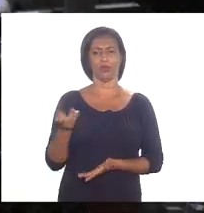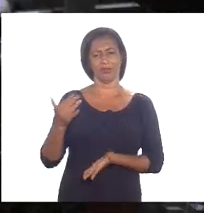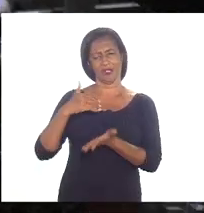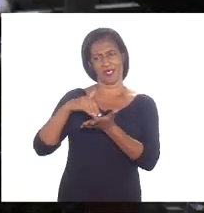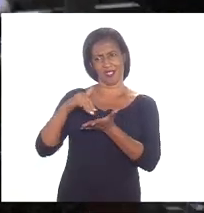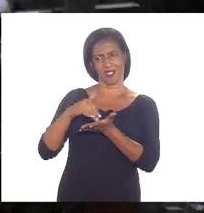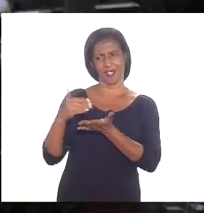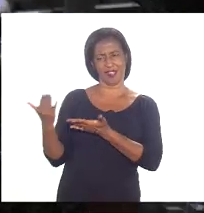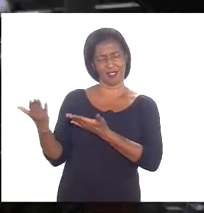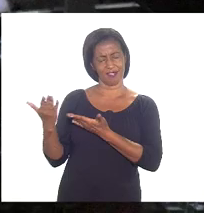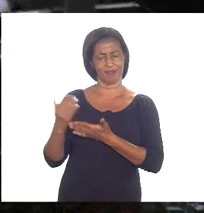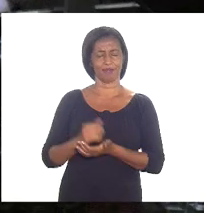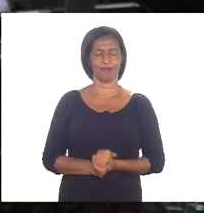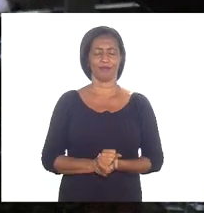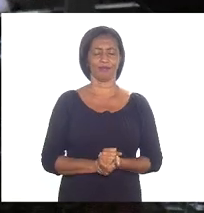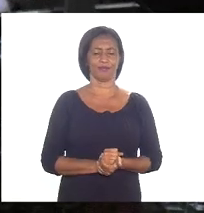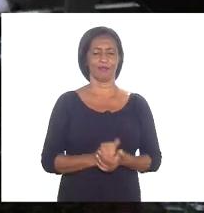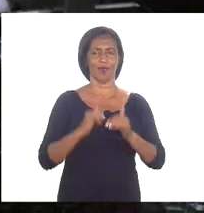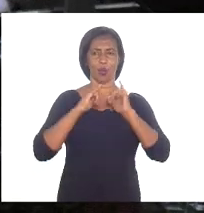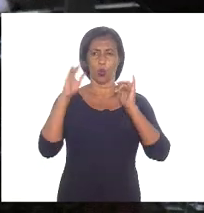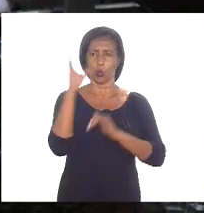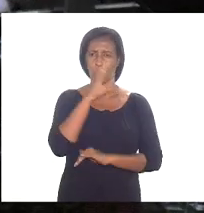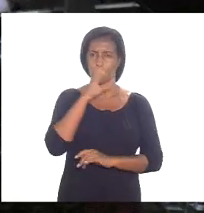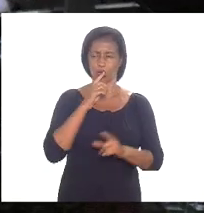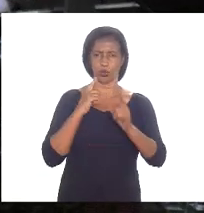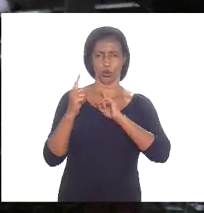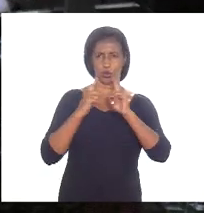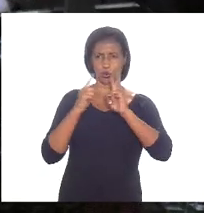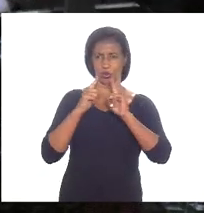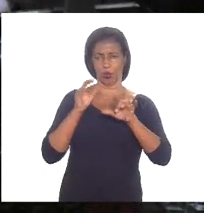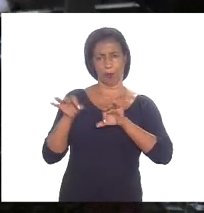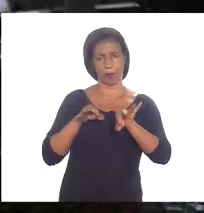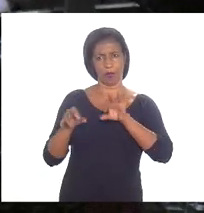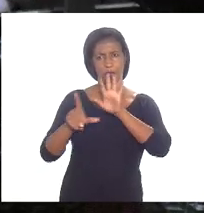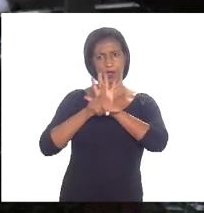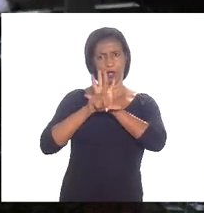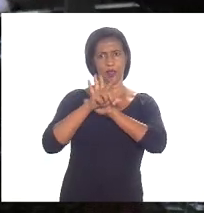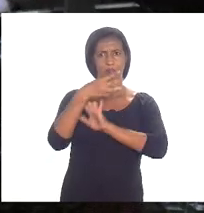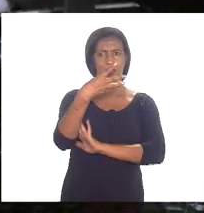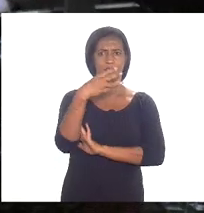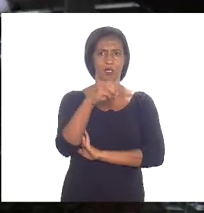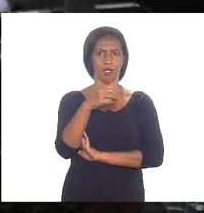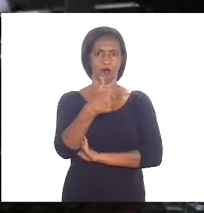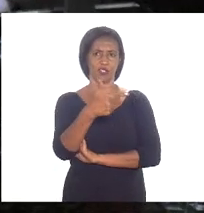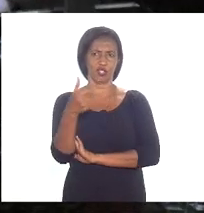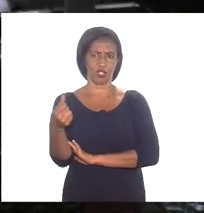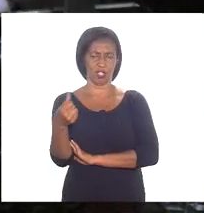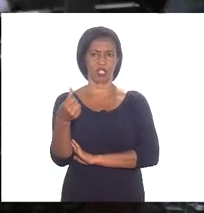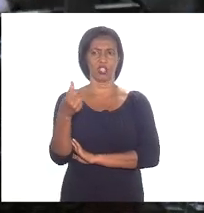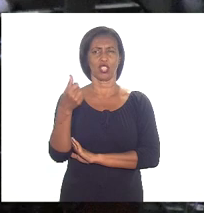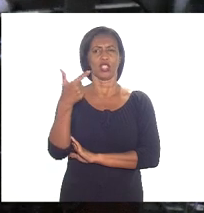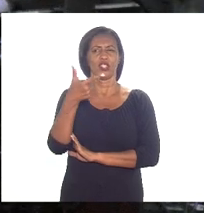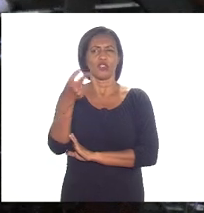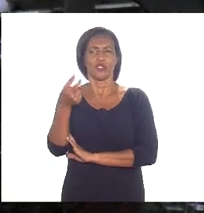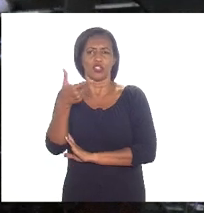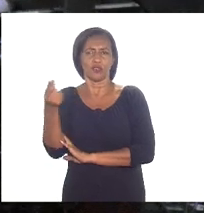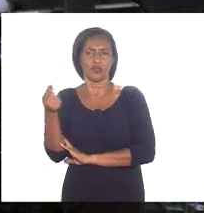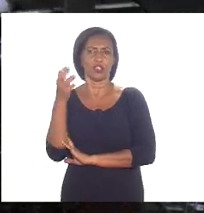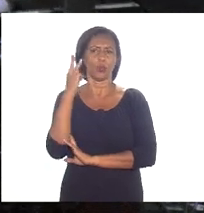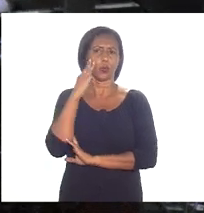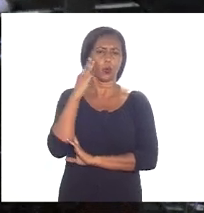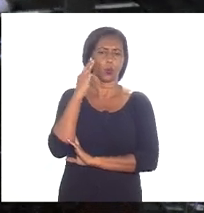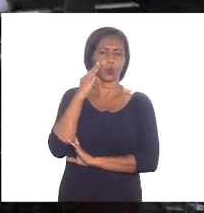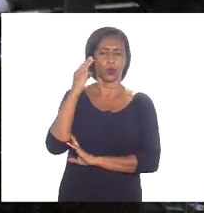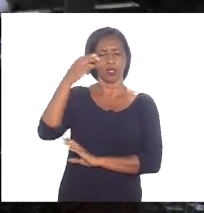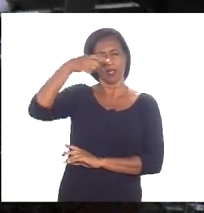tia. Anuncio, em regime de urgência e discussão única, projeto de lei 3023 de 2020, de autoria dos deputados Valdec Carneiro, André